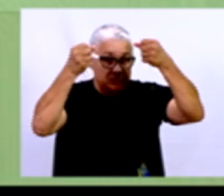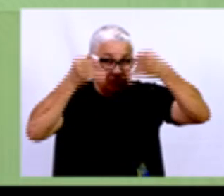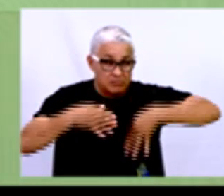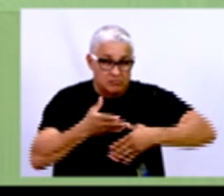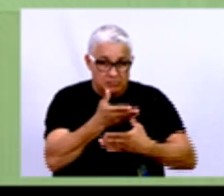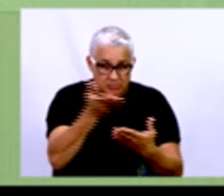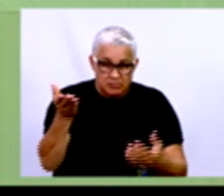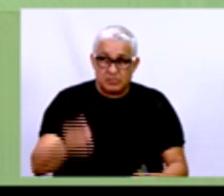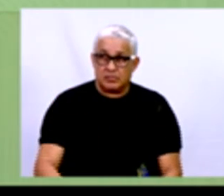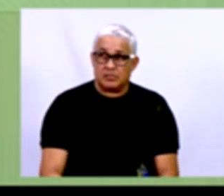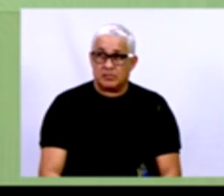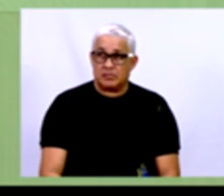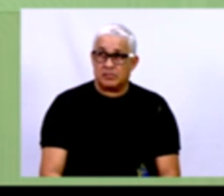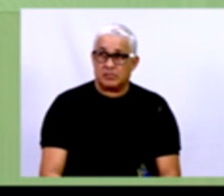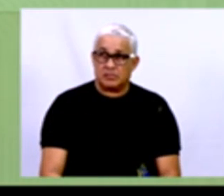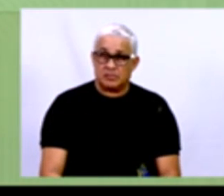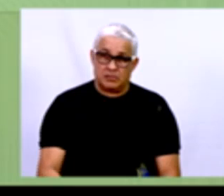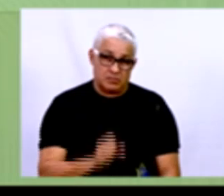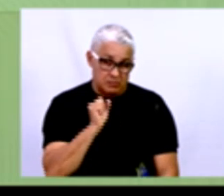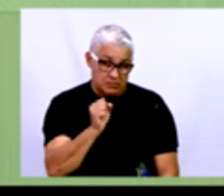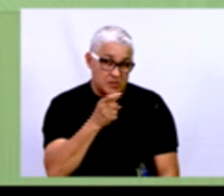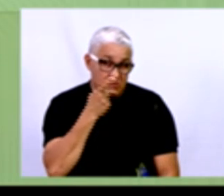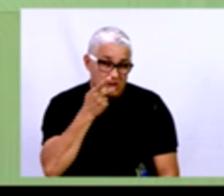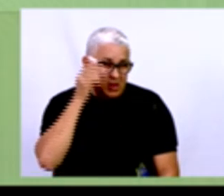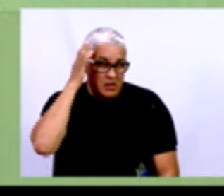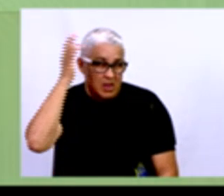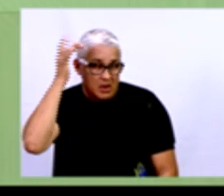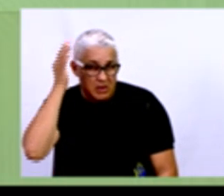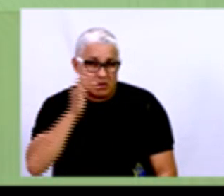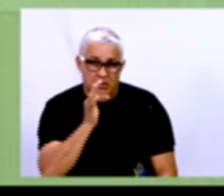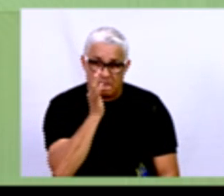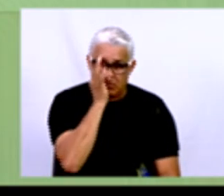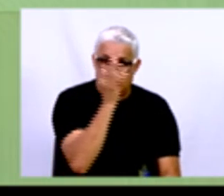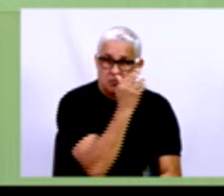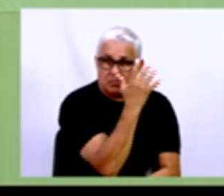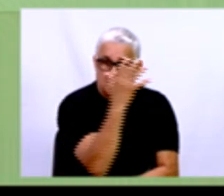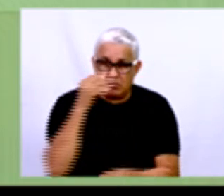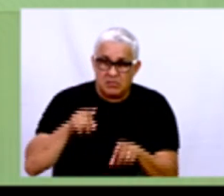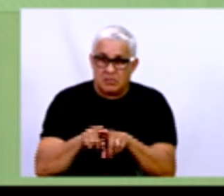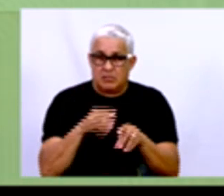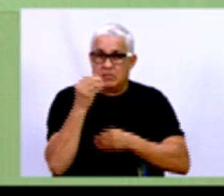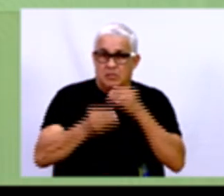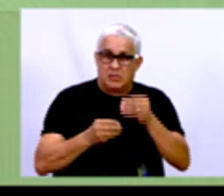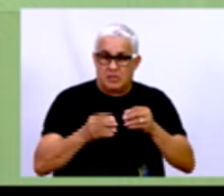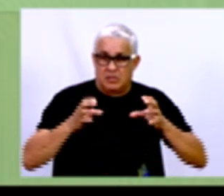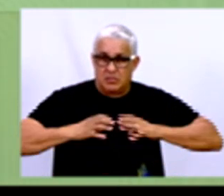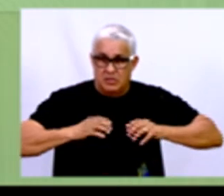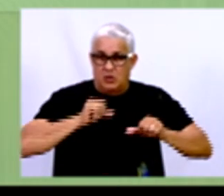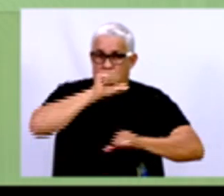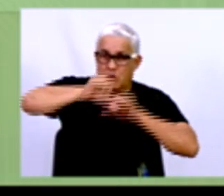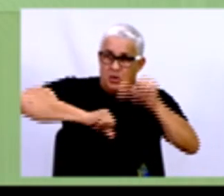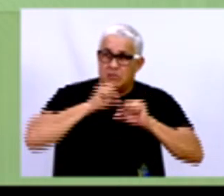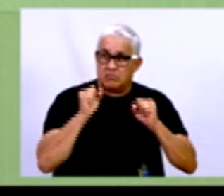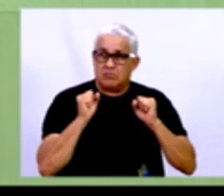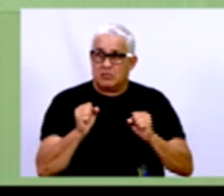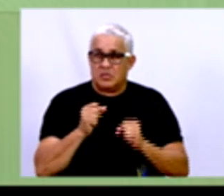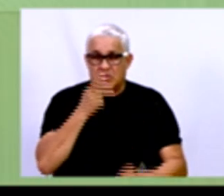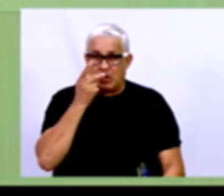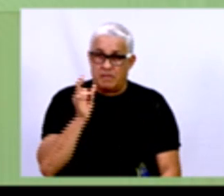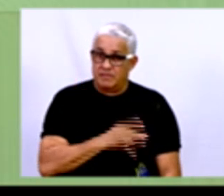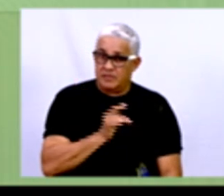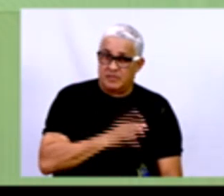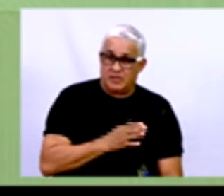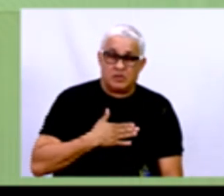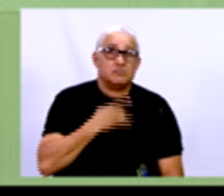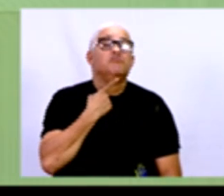vocês. Posso te falar dos sonhos, das flores, de como a cidade mudou. Posso te falar do medo, do